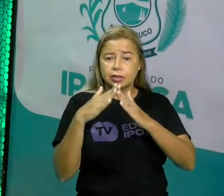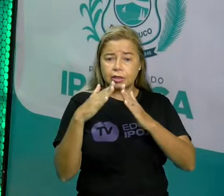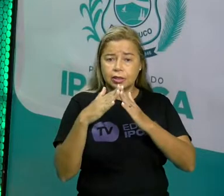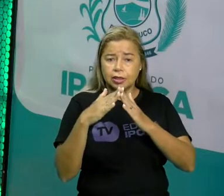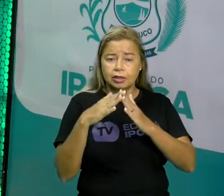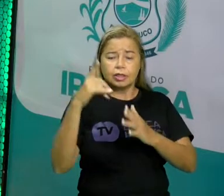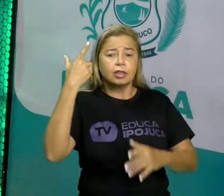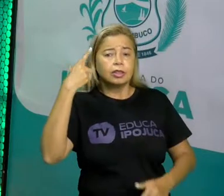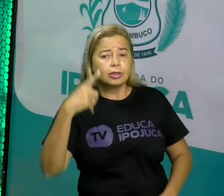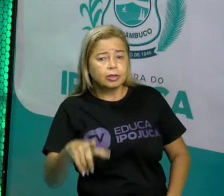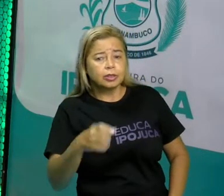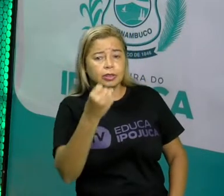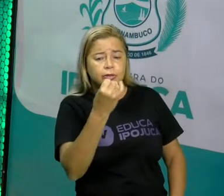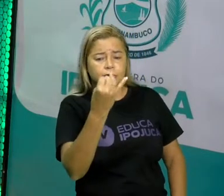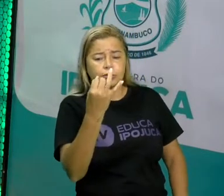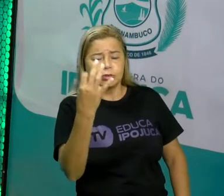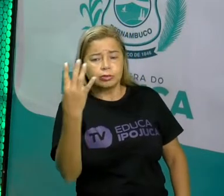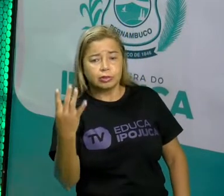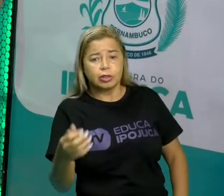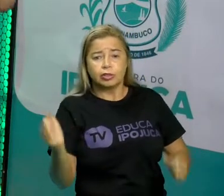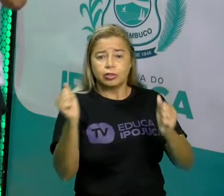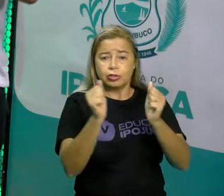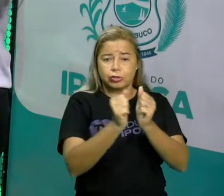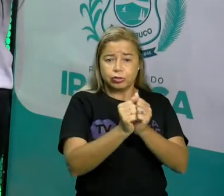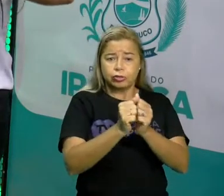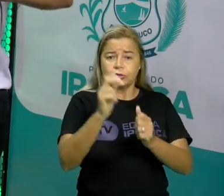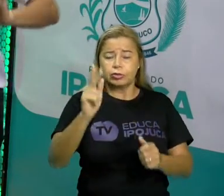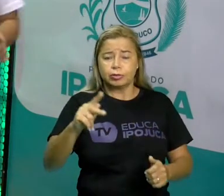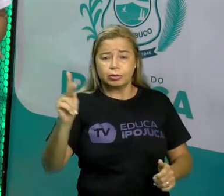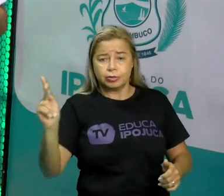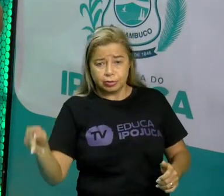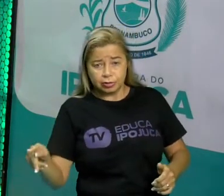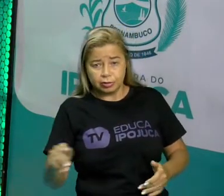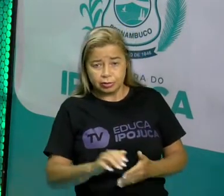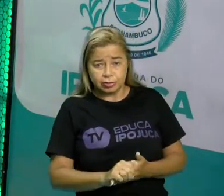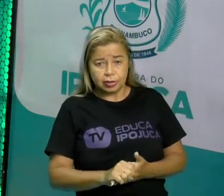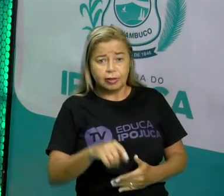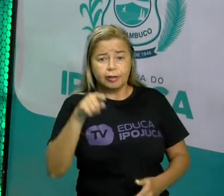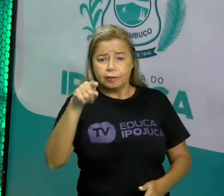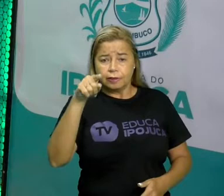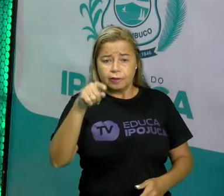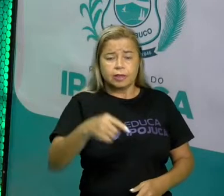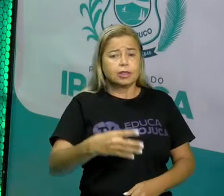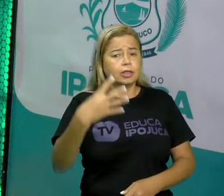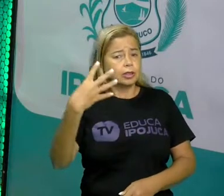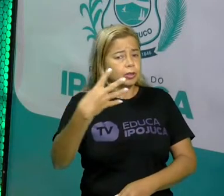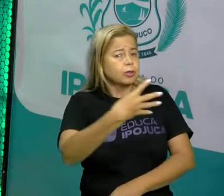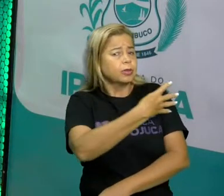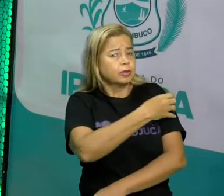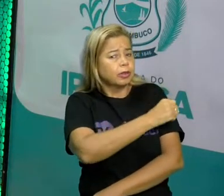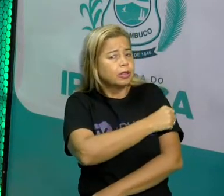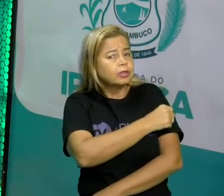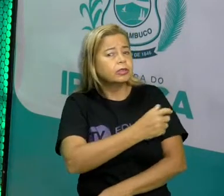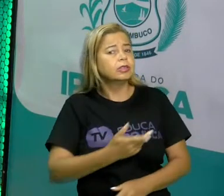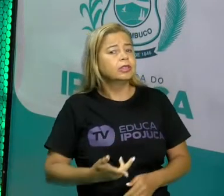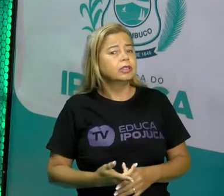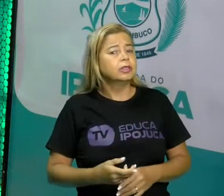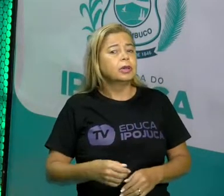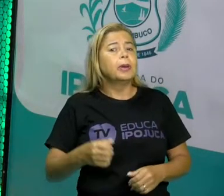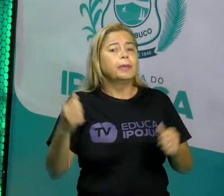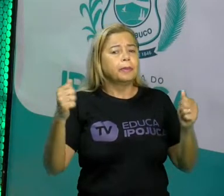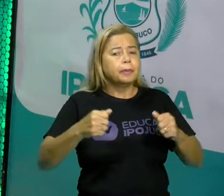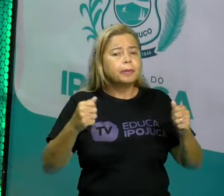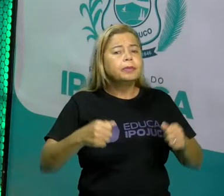junto comigo? Nós estamos no quarto ano e a gente tem que entender que nós temos que aprender a contar. E hoje nós